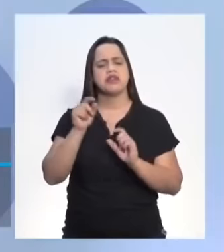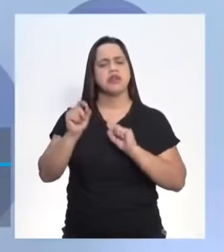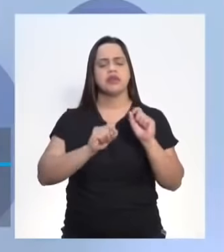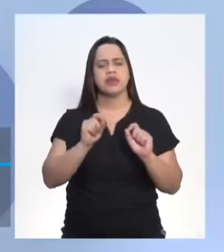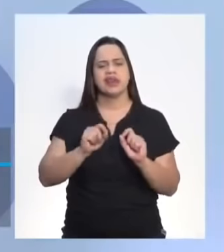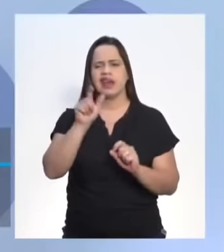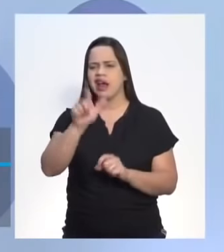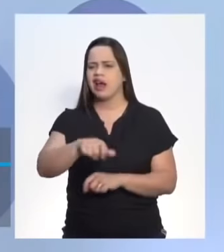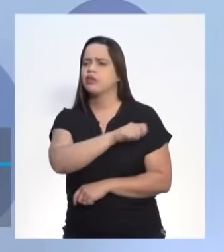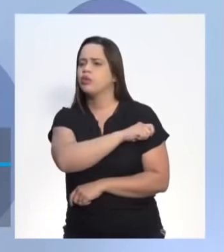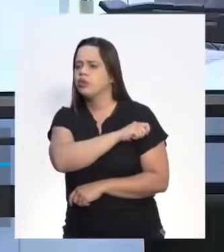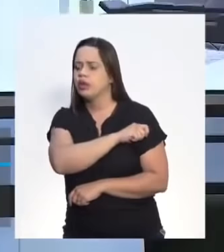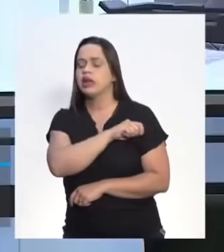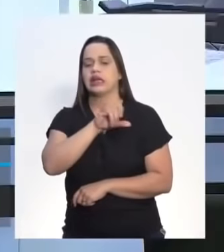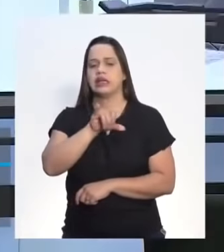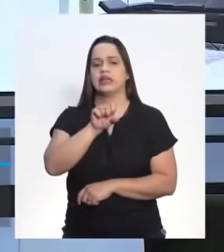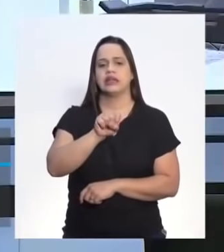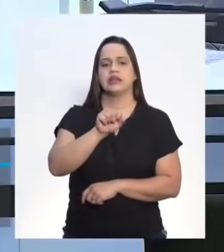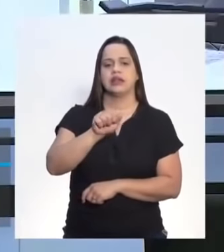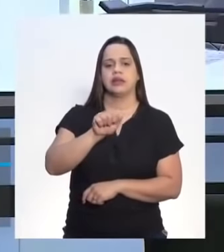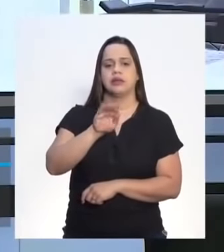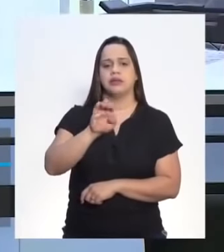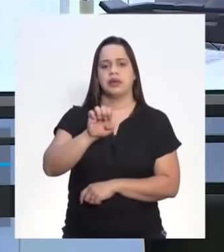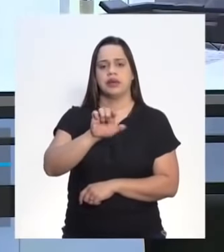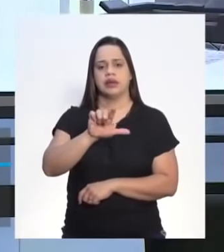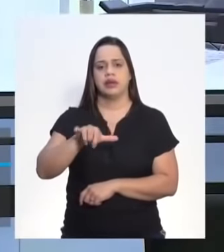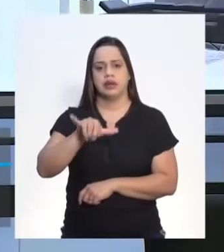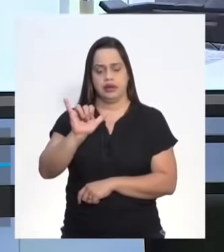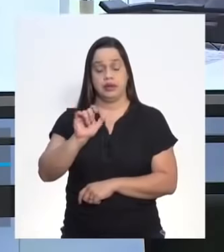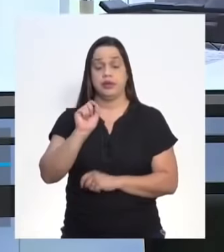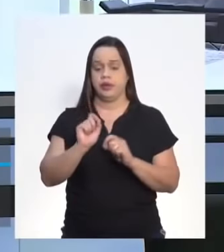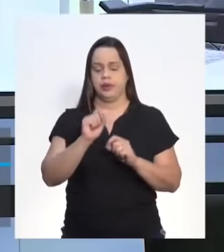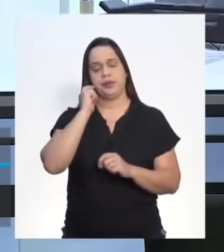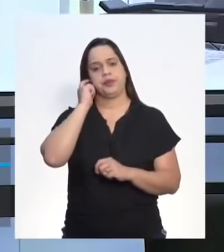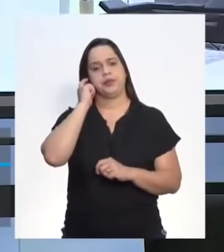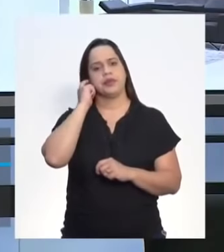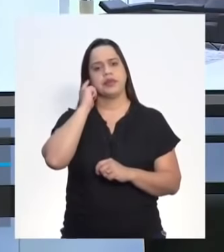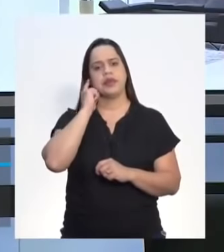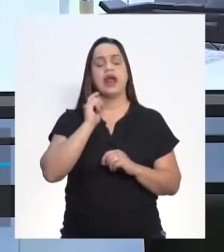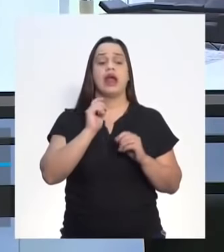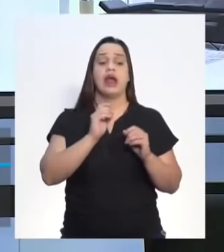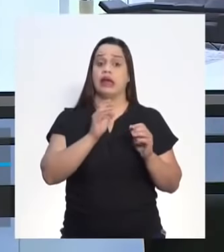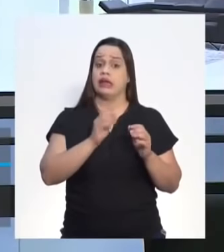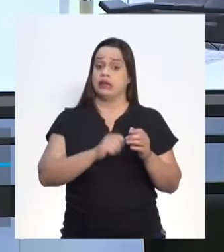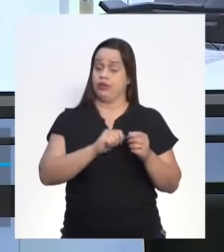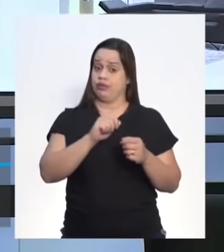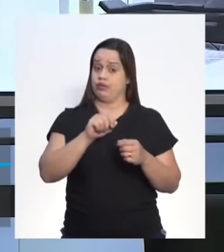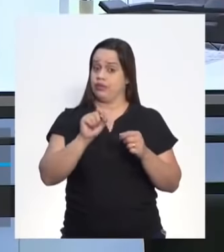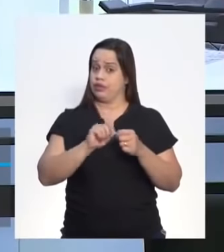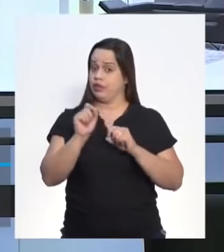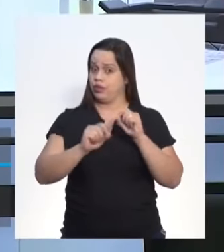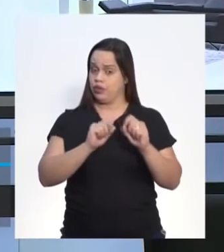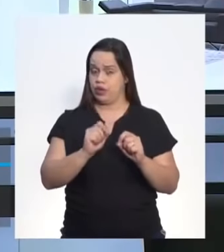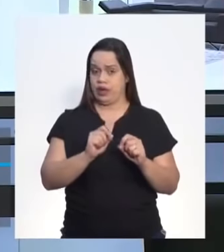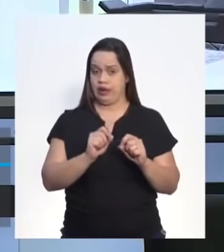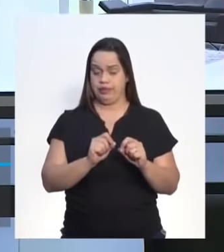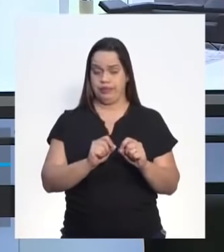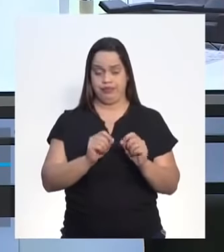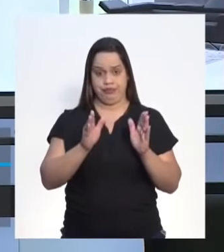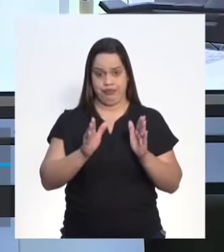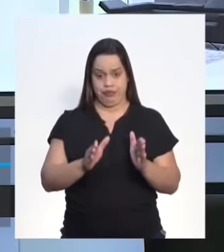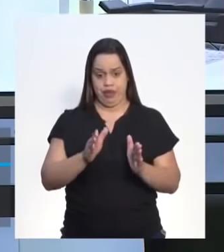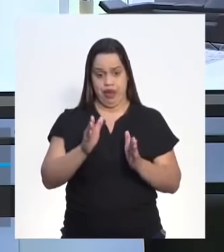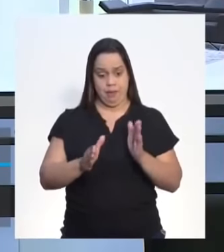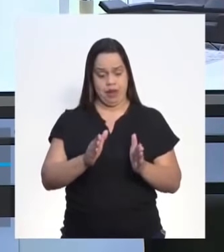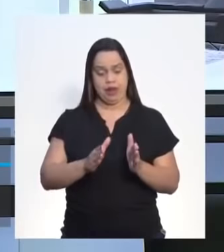Isabela? Isabelle. Isabelle, é o seguinte, tá? A prazo é quando você não tem o dinheiro à vista ou não quer